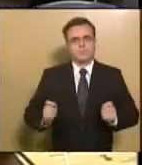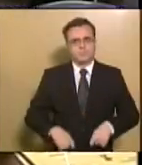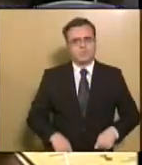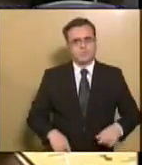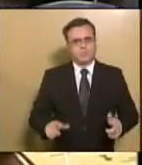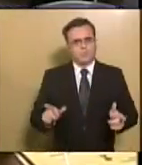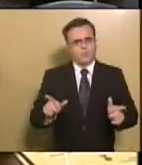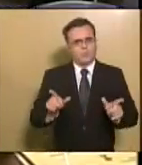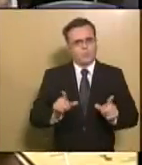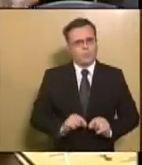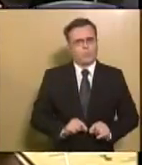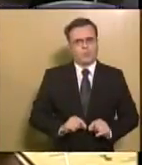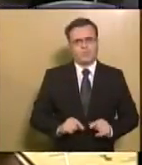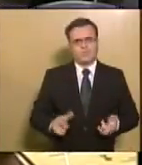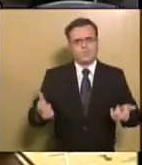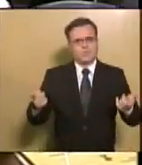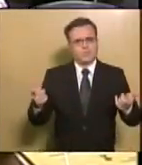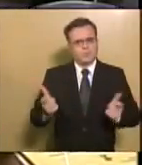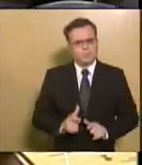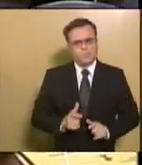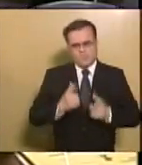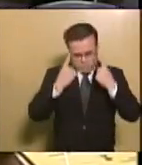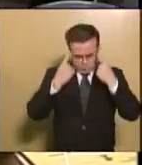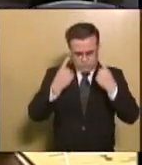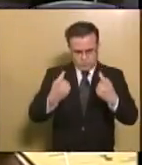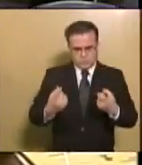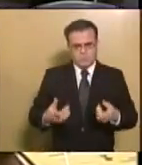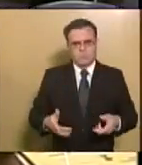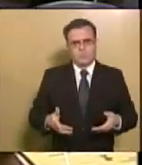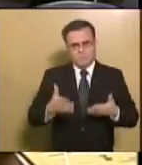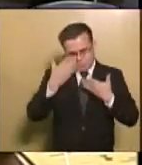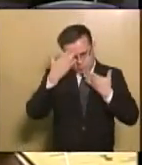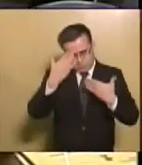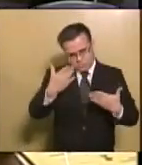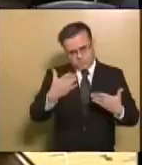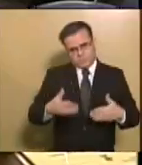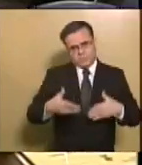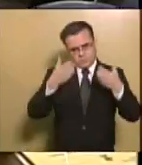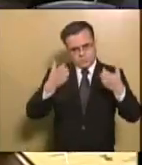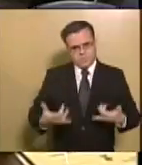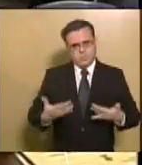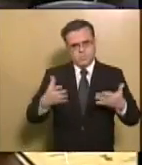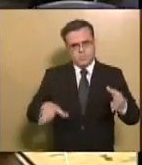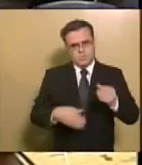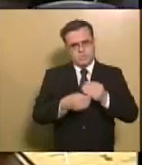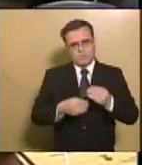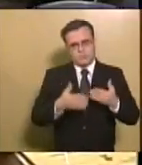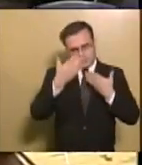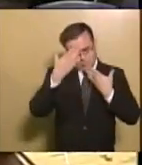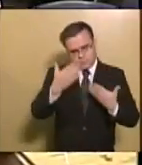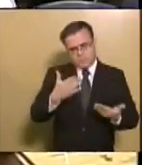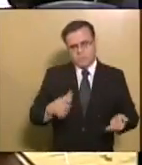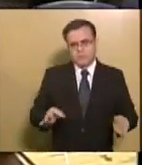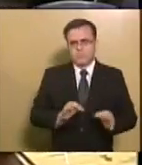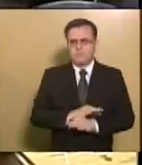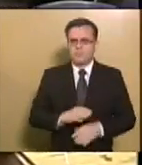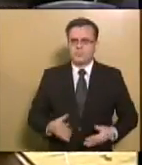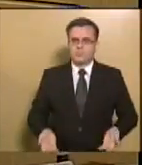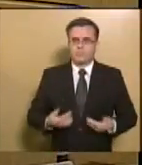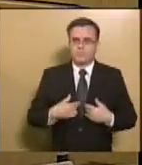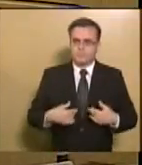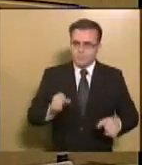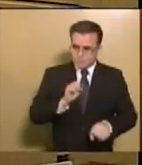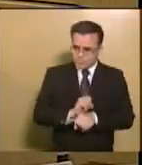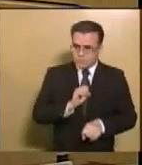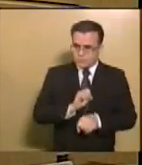reduzir esses índices tão agressivos. Mas agradeço a Vossa Excelência. Muito obrigada. E esperamos, deputada